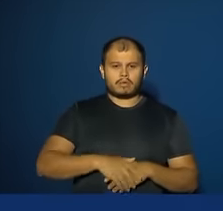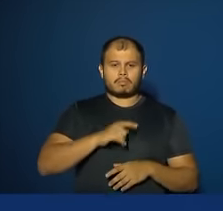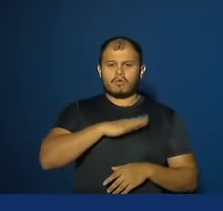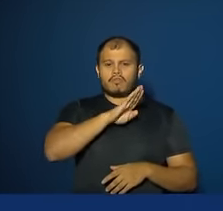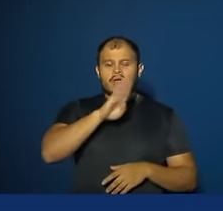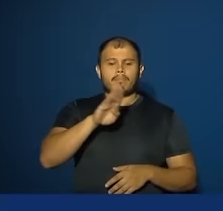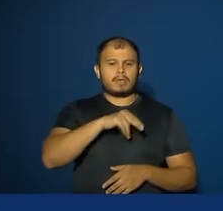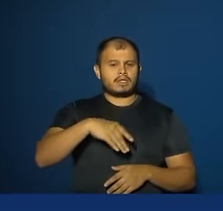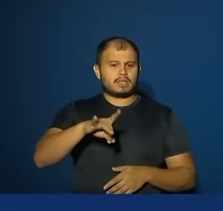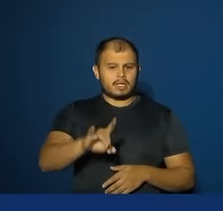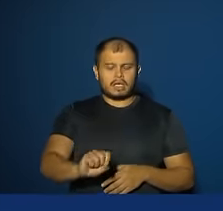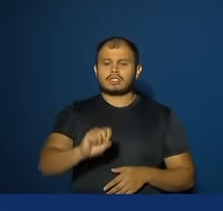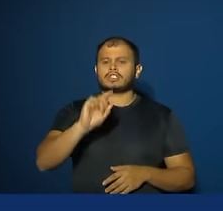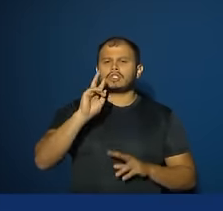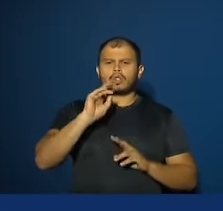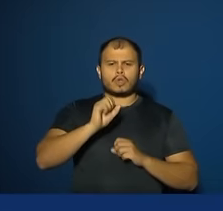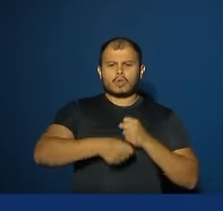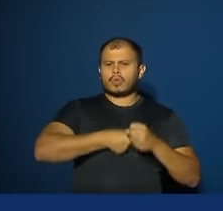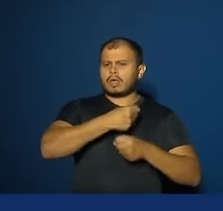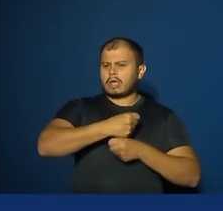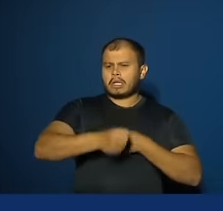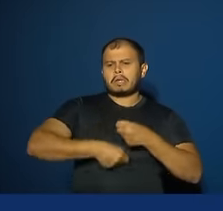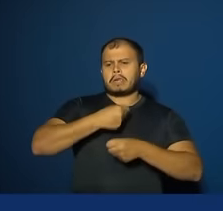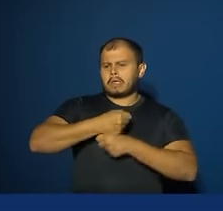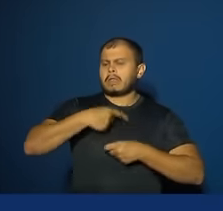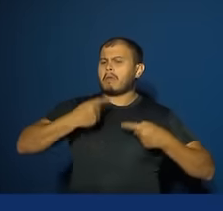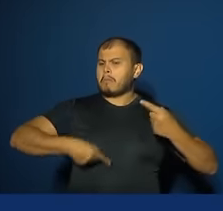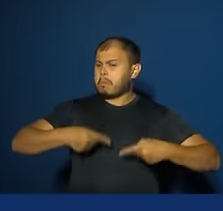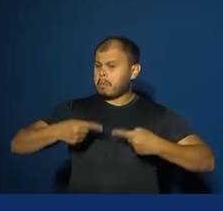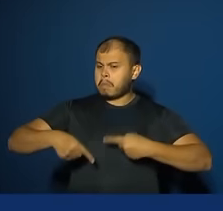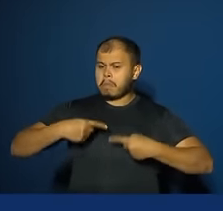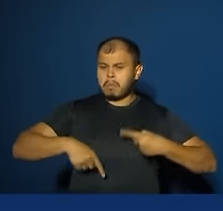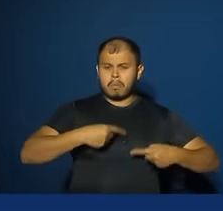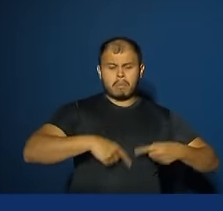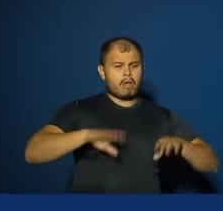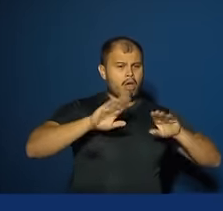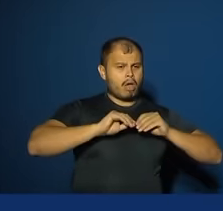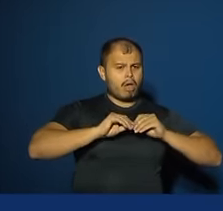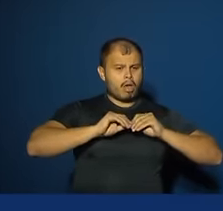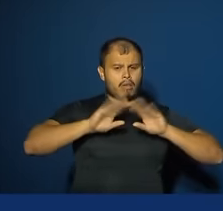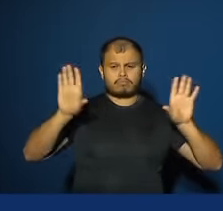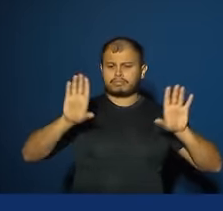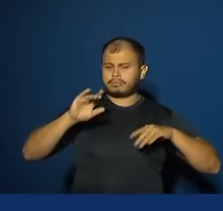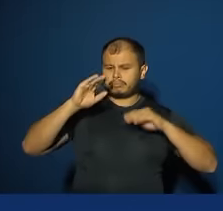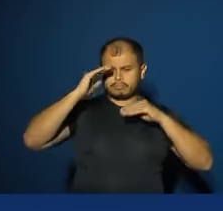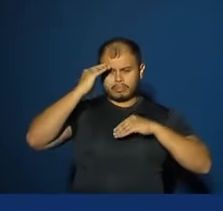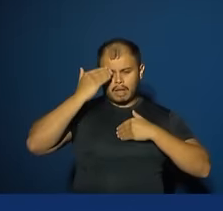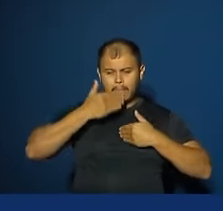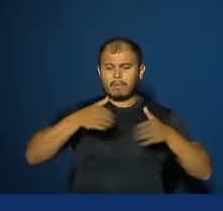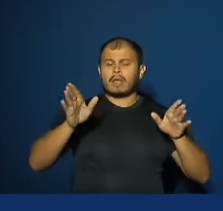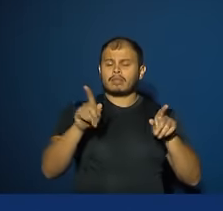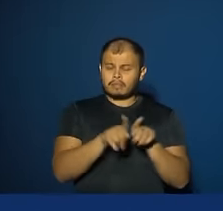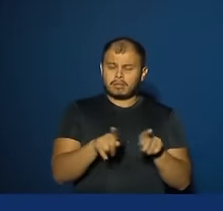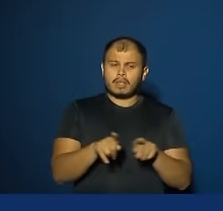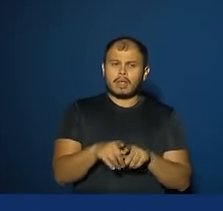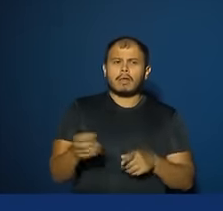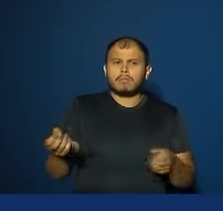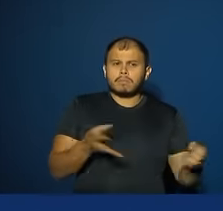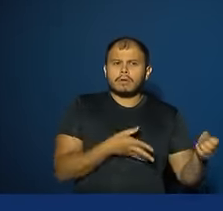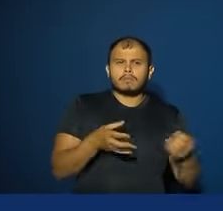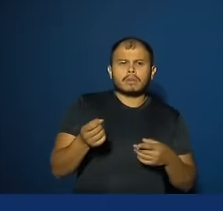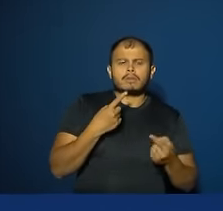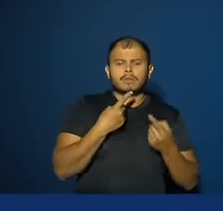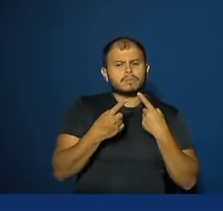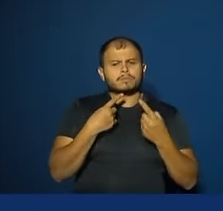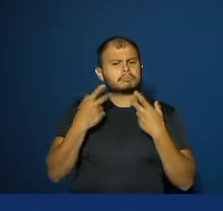mbs todo ano lá no fii e tem um debate muito aberto e e e eu diria sofisticado né E vamos